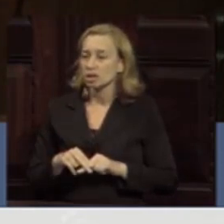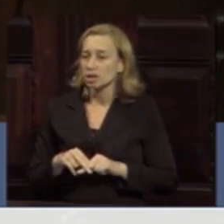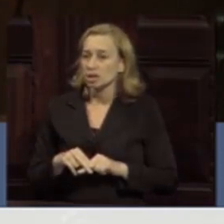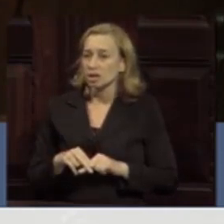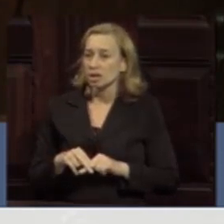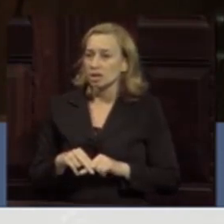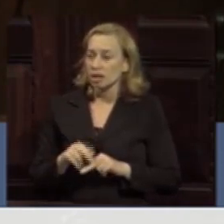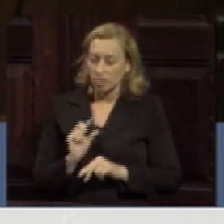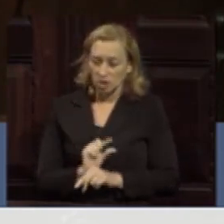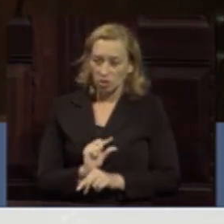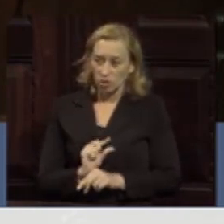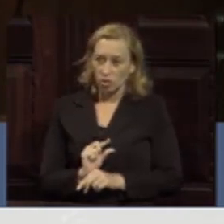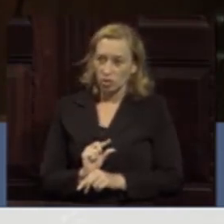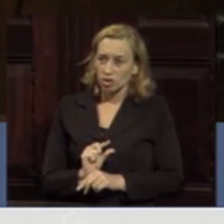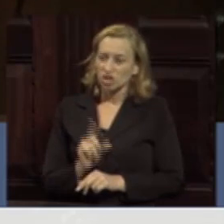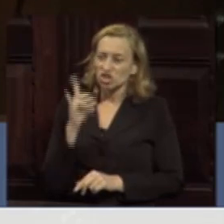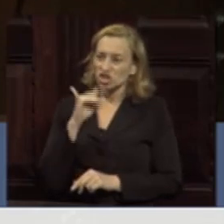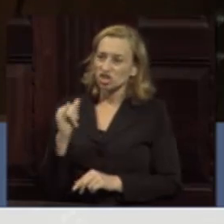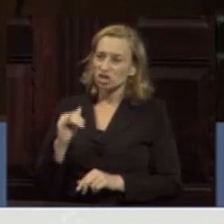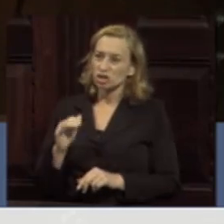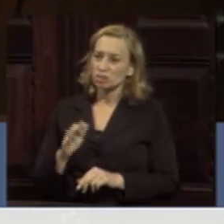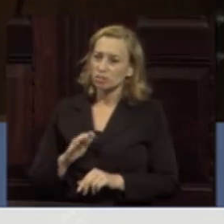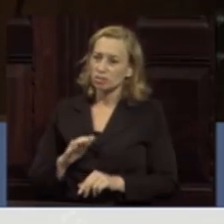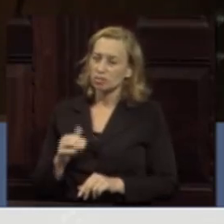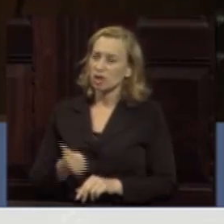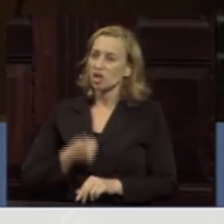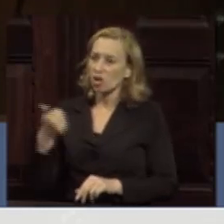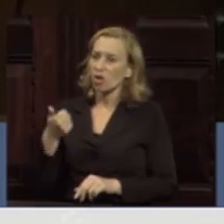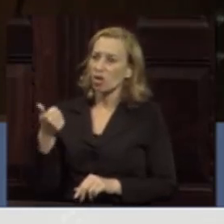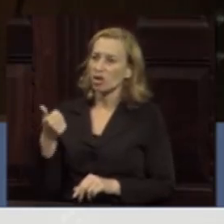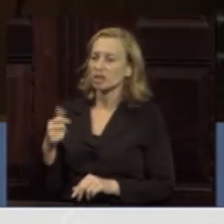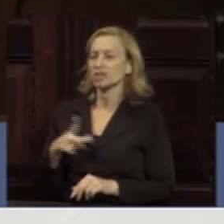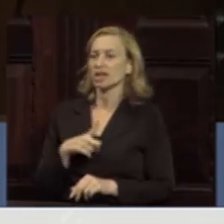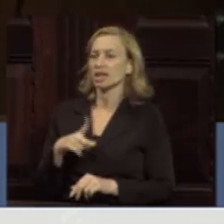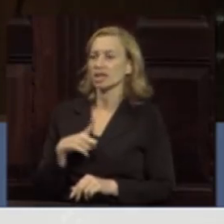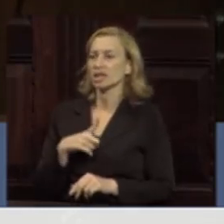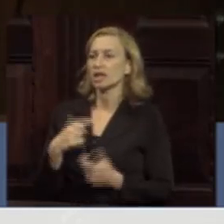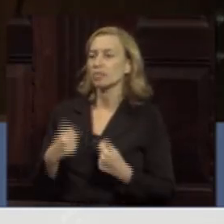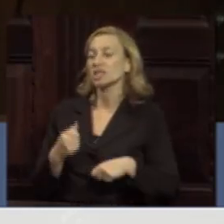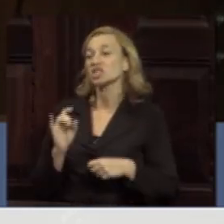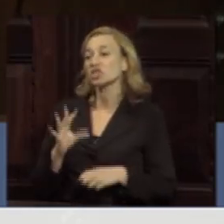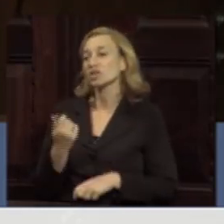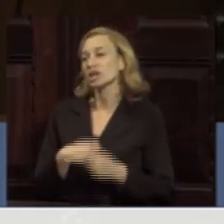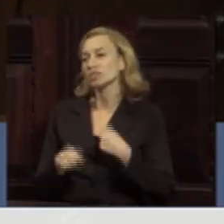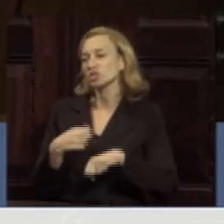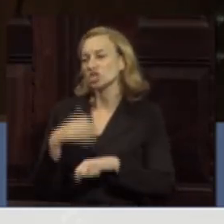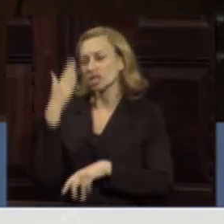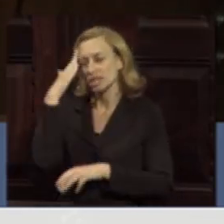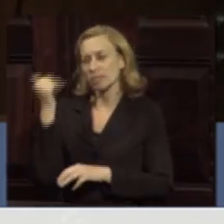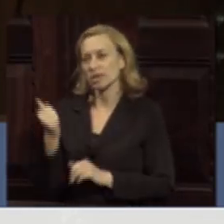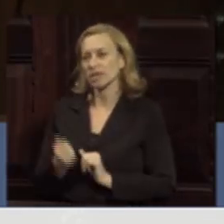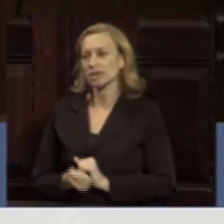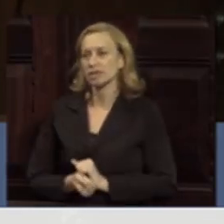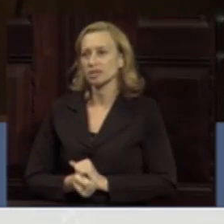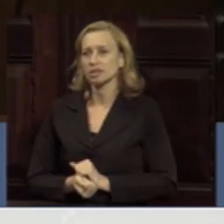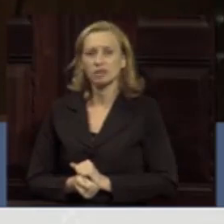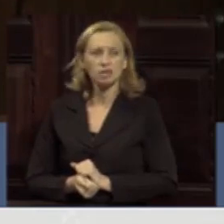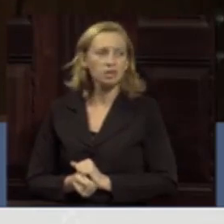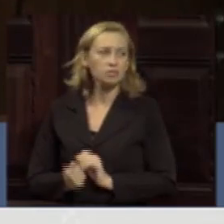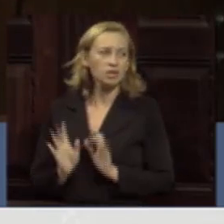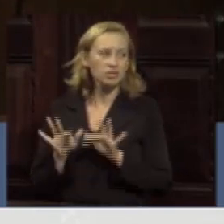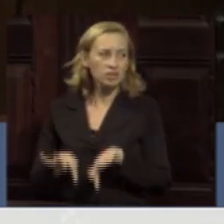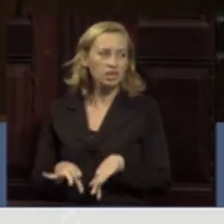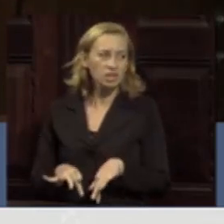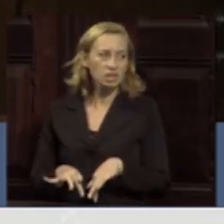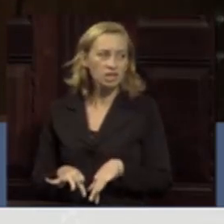virão, a oportunidade está chegando de o Estado se fazer presente na região da Cidade de Deus. E aqui, para terminar, senhora